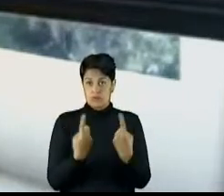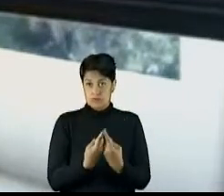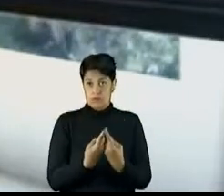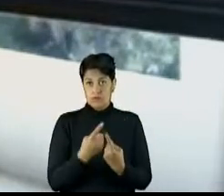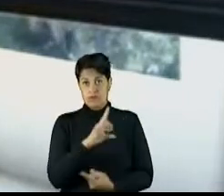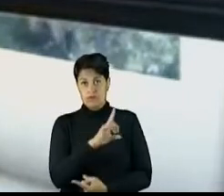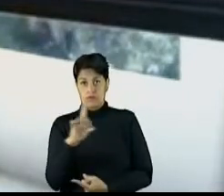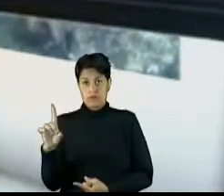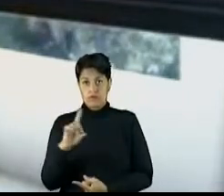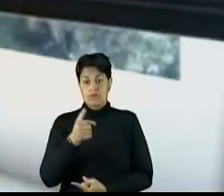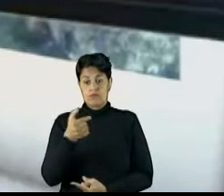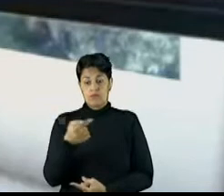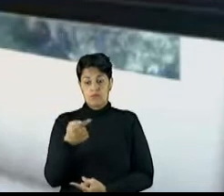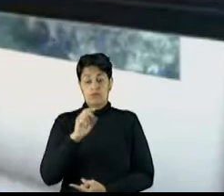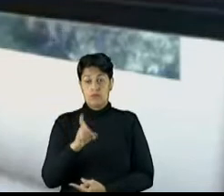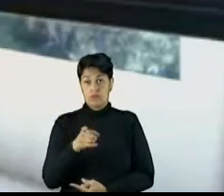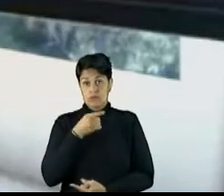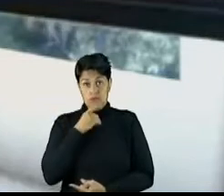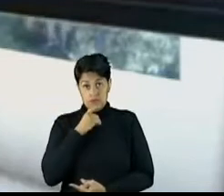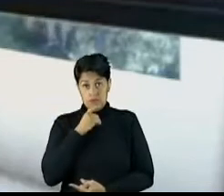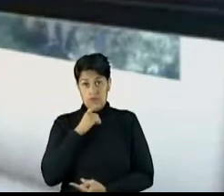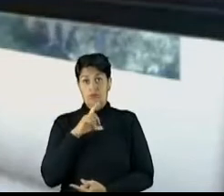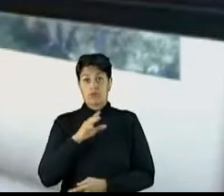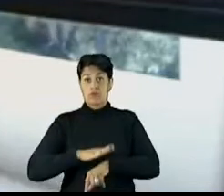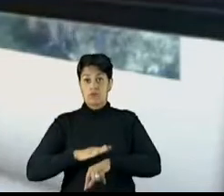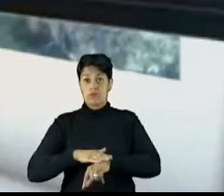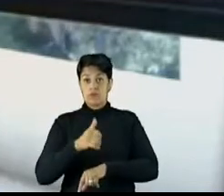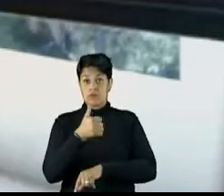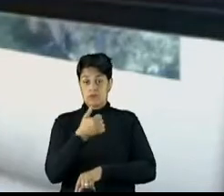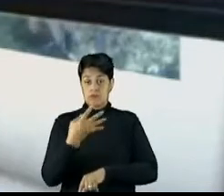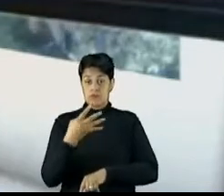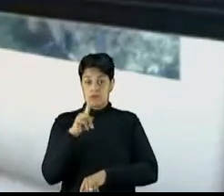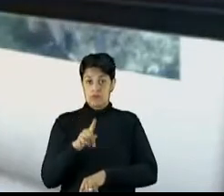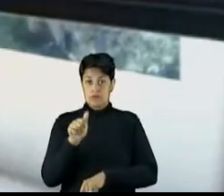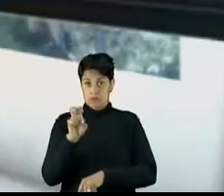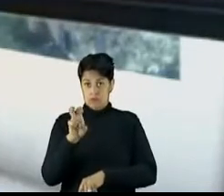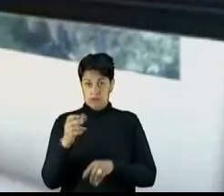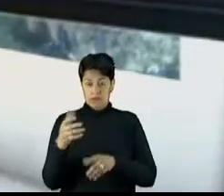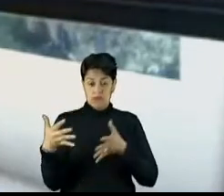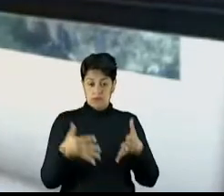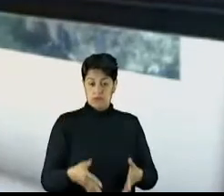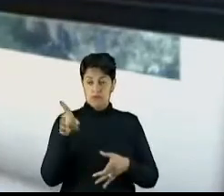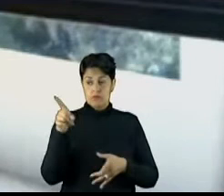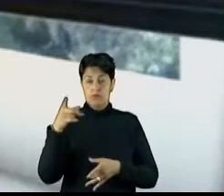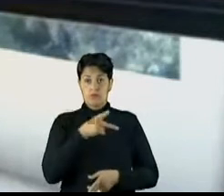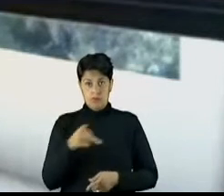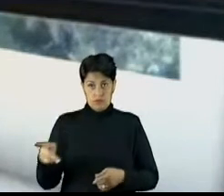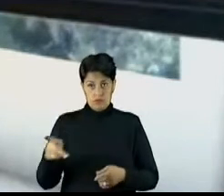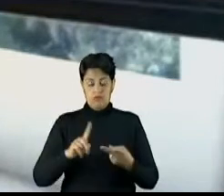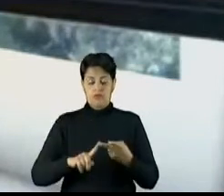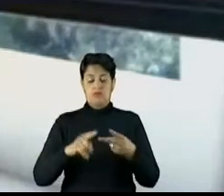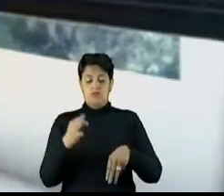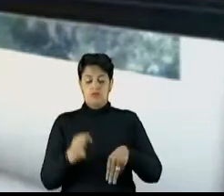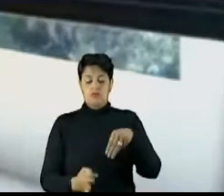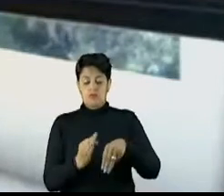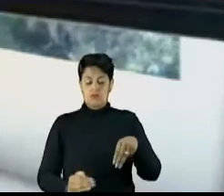14 horas e 15 minutos, com a participação da presidente, dos ministros substitutos, da procuradora-geral e do secretário-geral de Controle